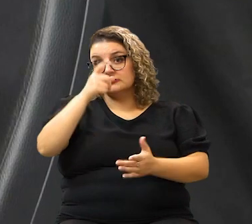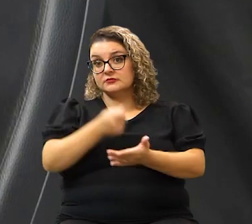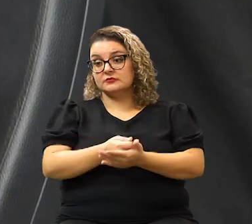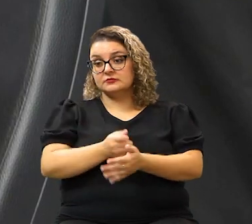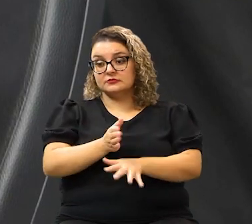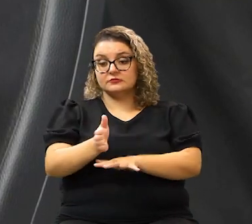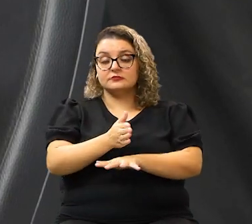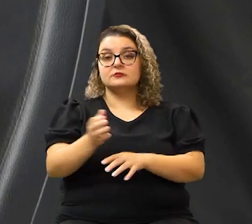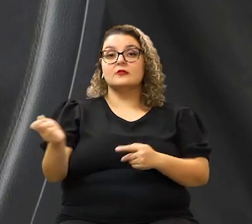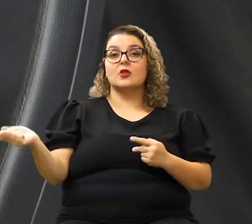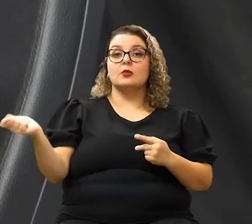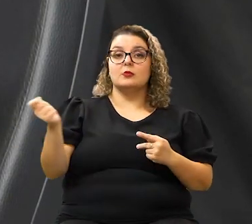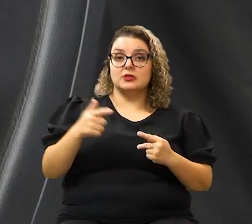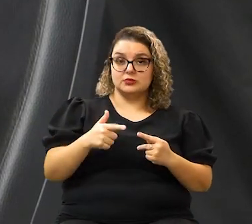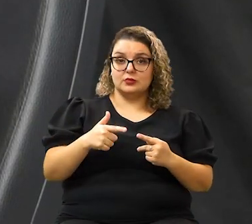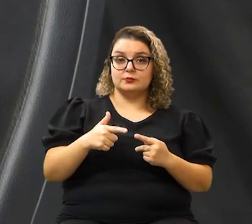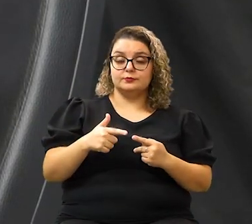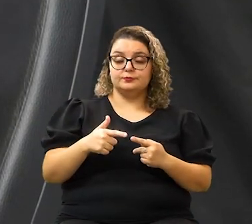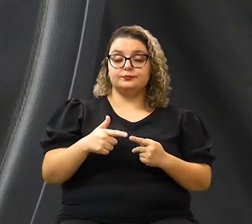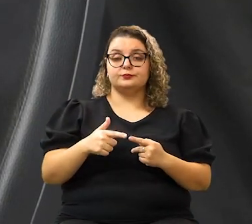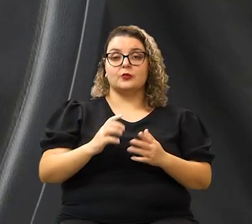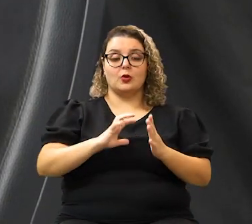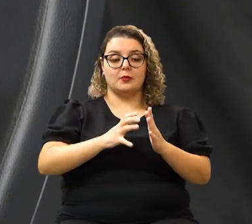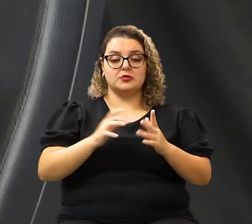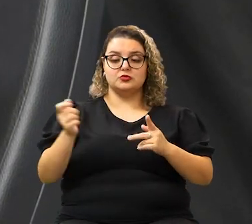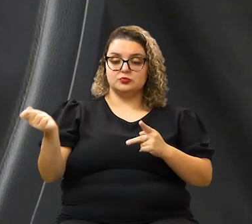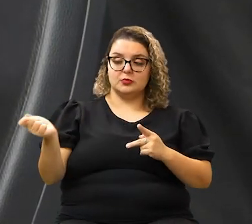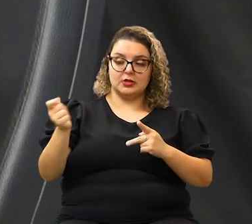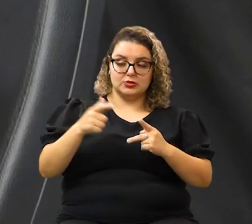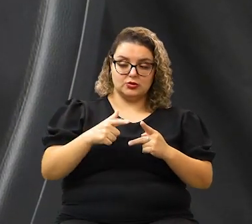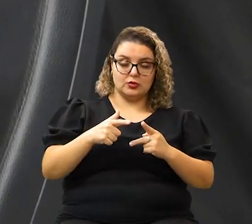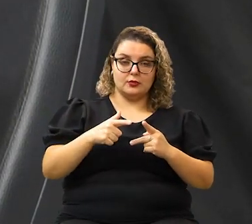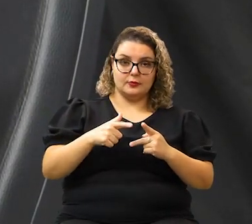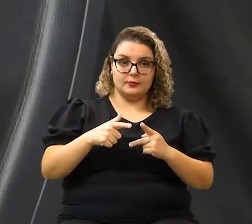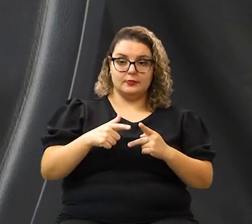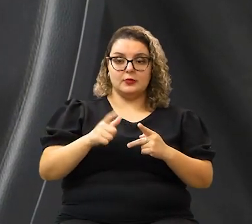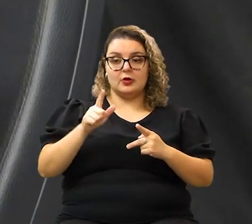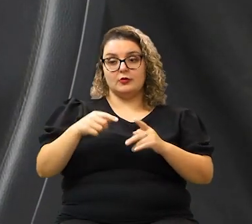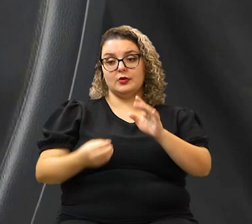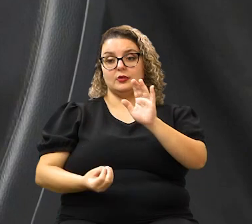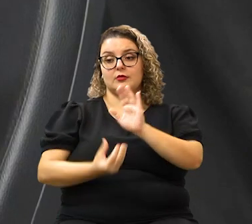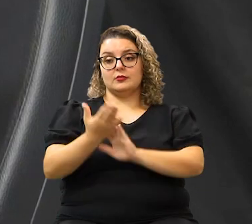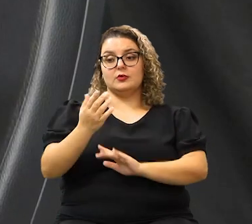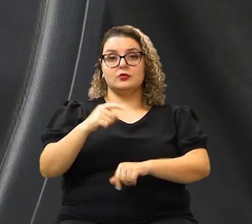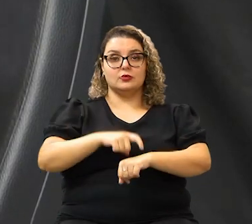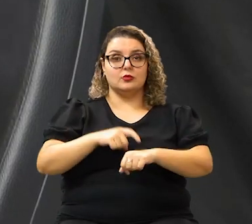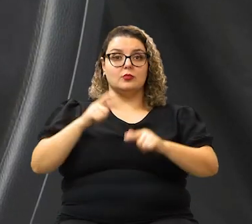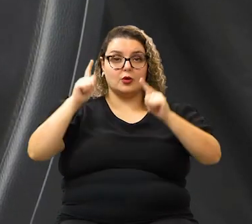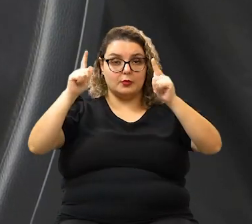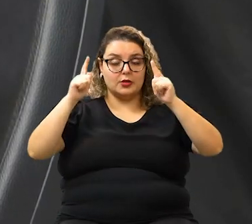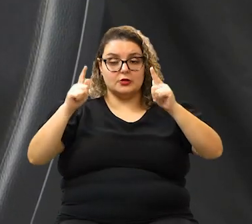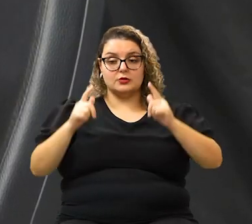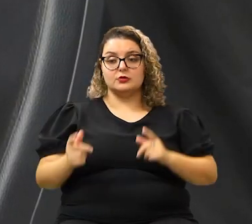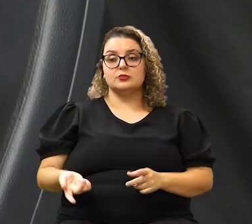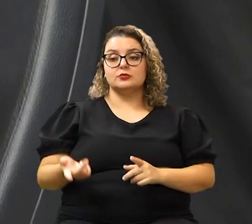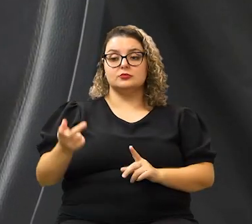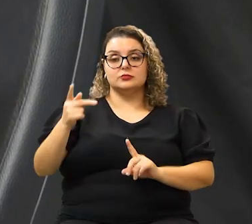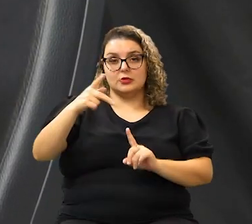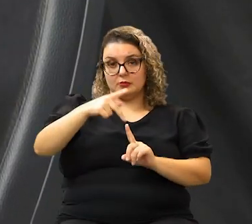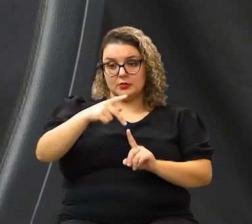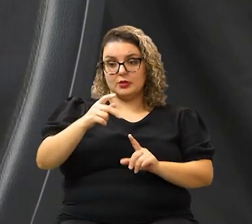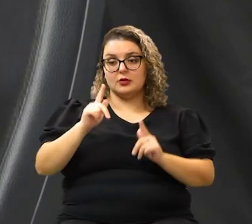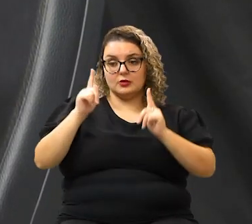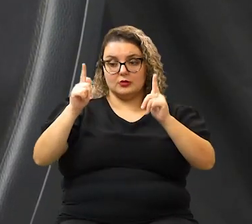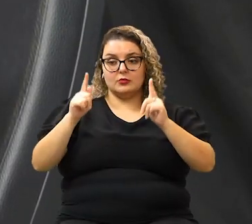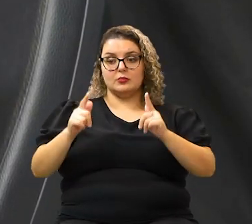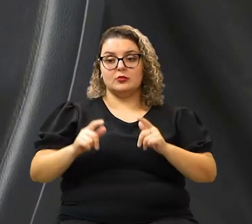o PSOL o PSOL foi fundado na greve da Previdência. Eram deputados os chamados radicais do PT,